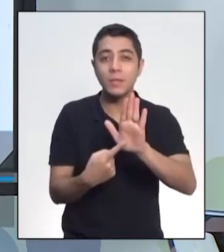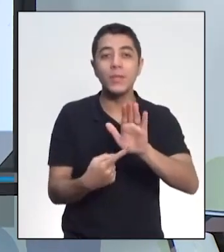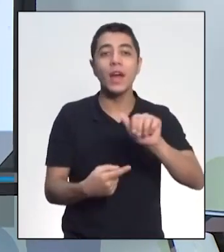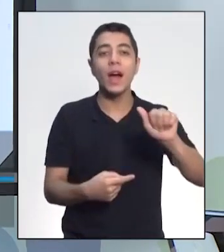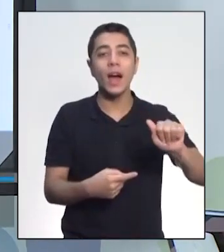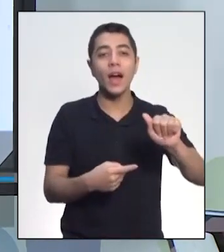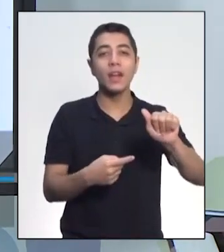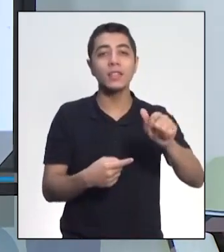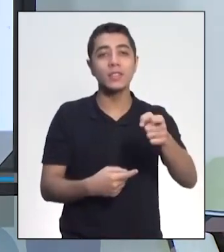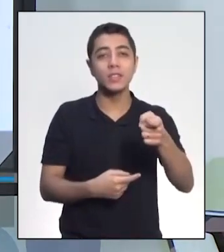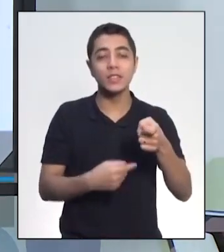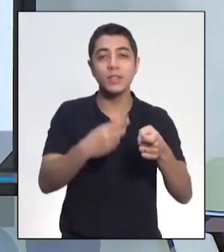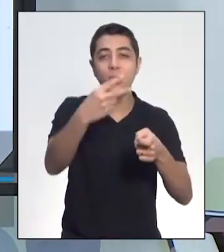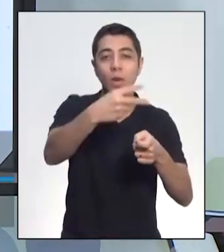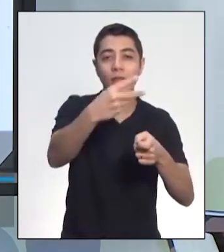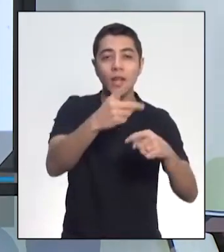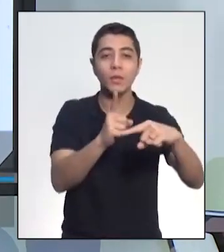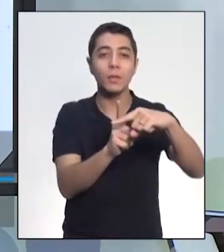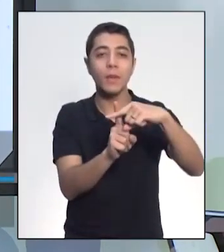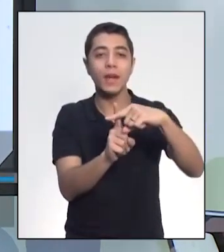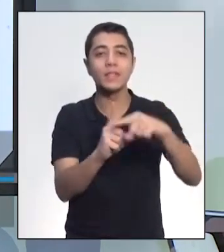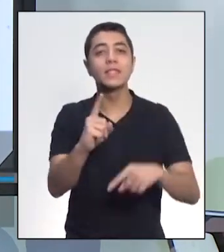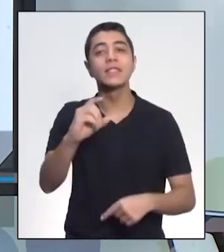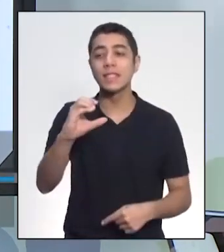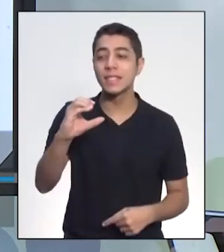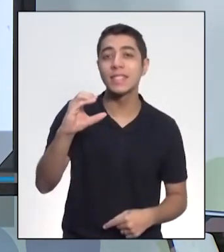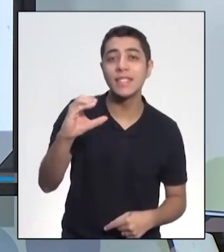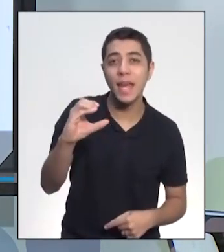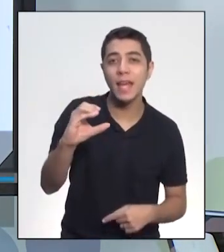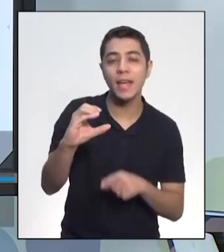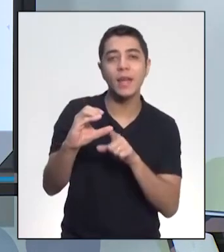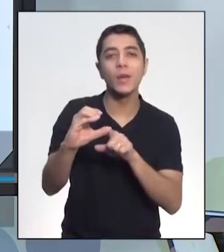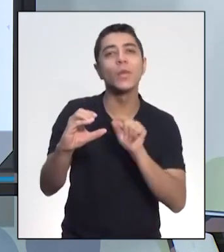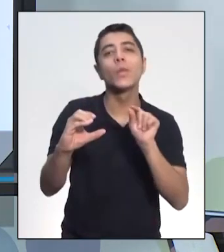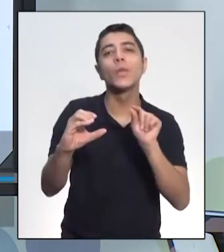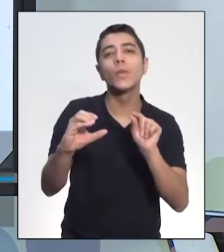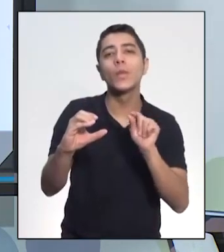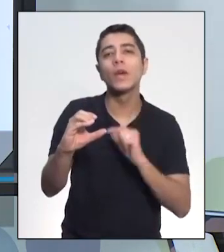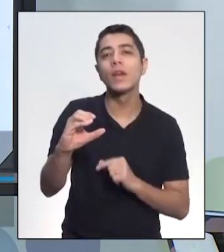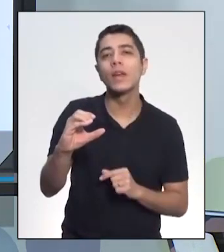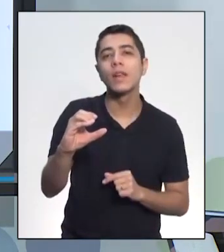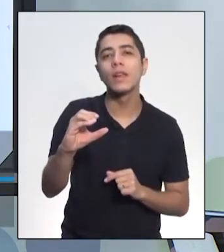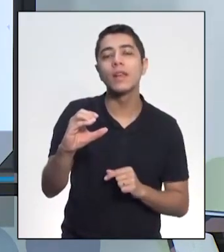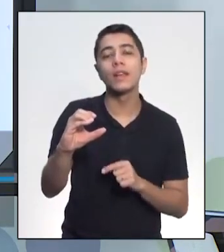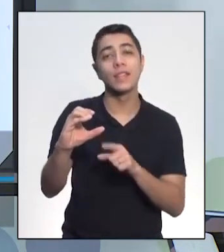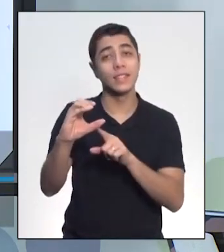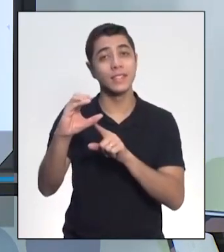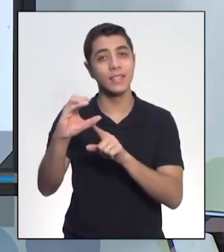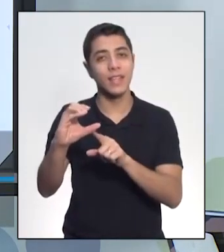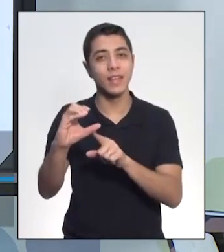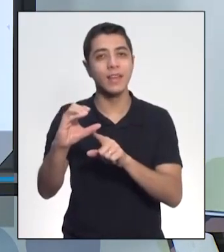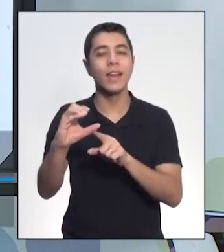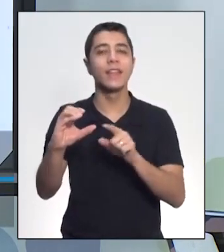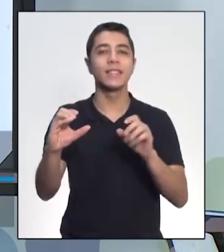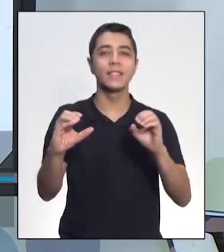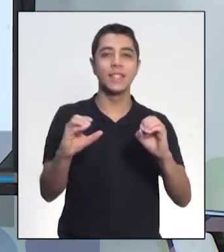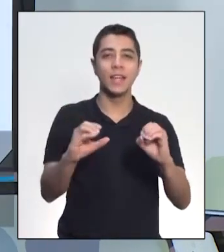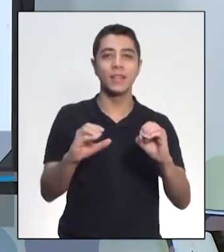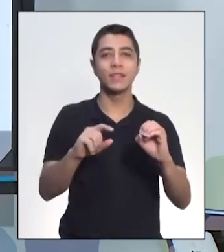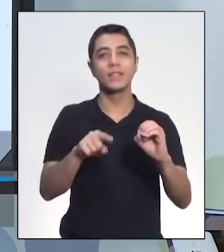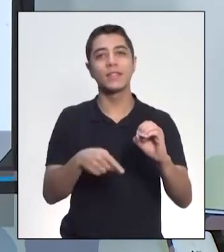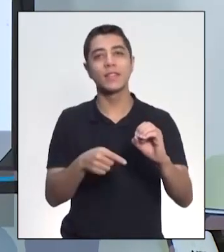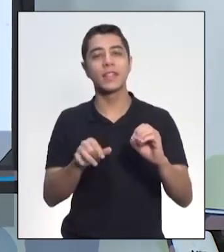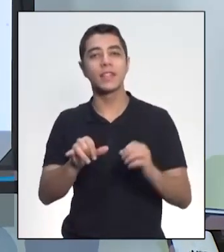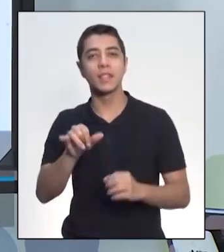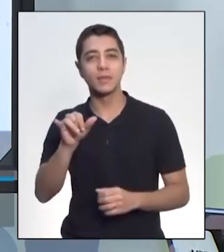eixo y, sim? Em relação ao c. Então, no ponto 0, c. Se o c for mais 2, o vértice vai estar no mais 2. Se o c